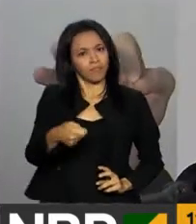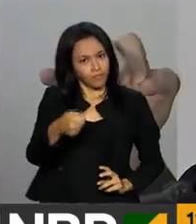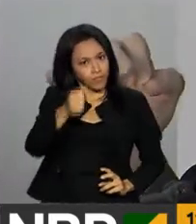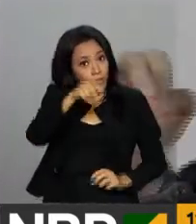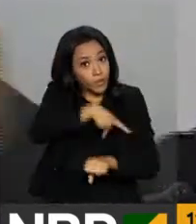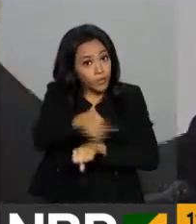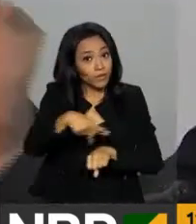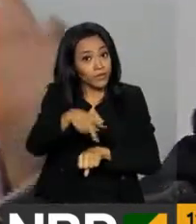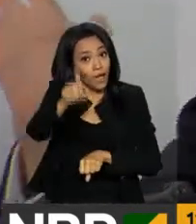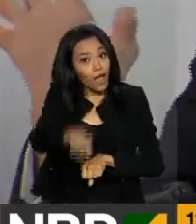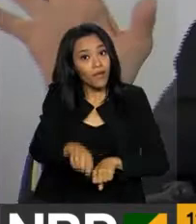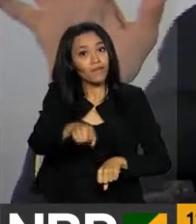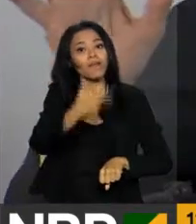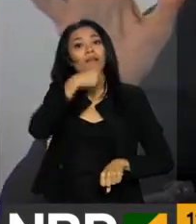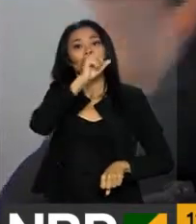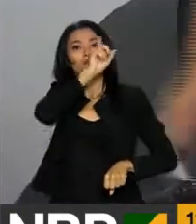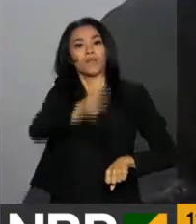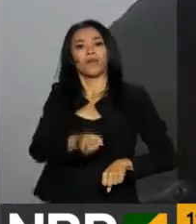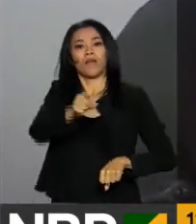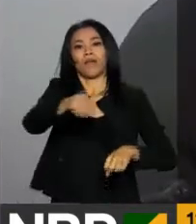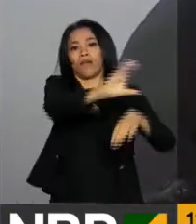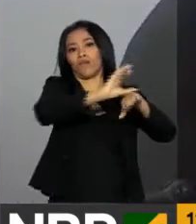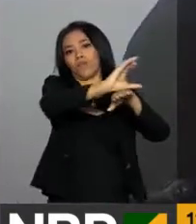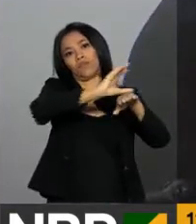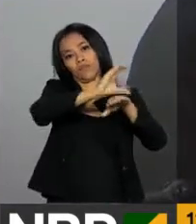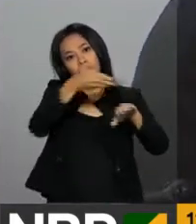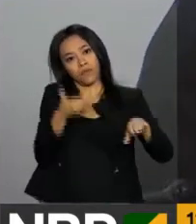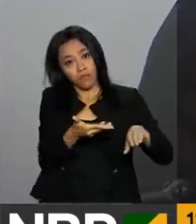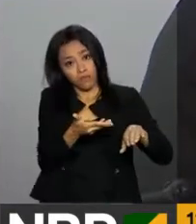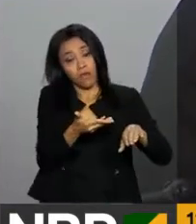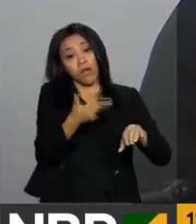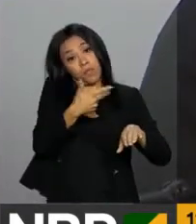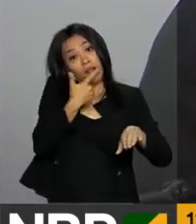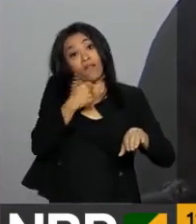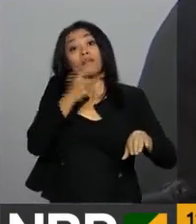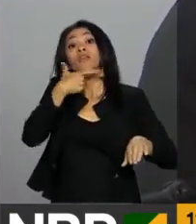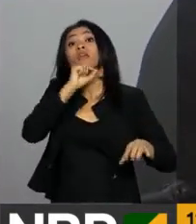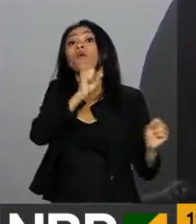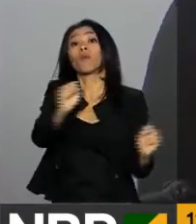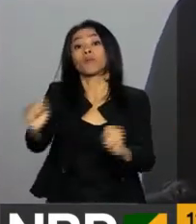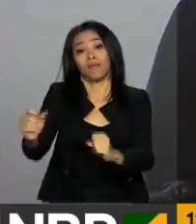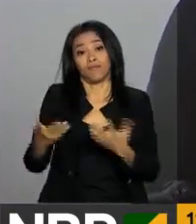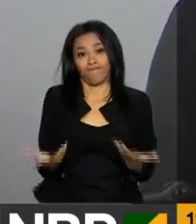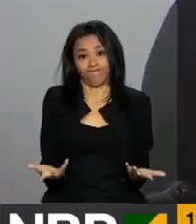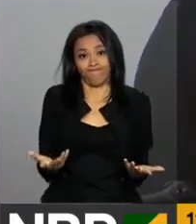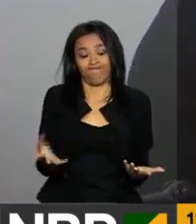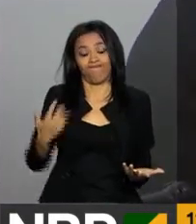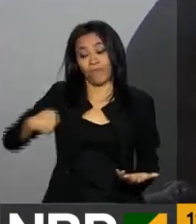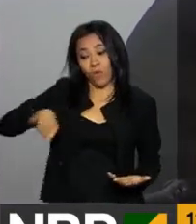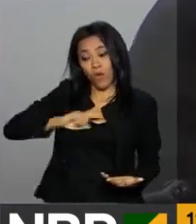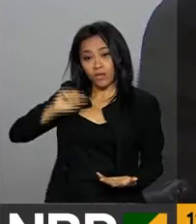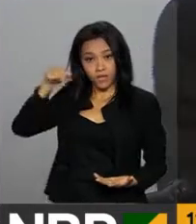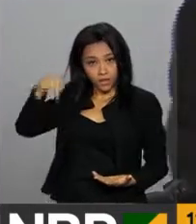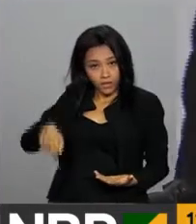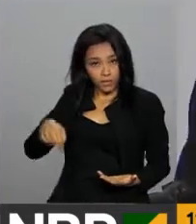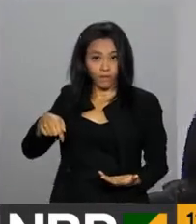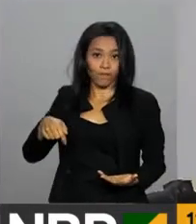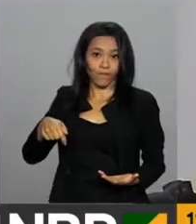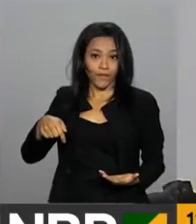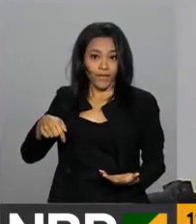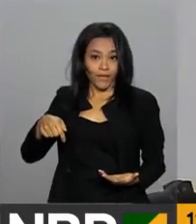é a constituição porque aconteceu desde que é o poder nós aqui estamos todos a